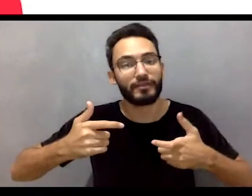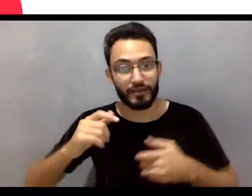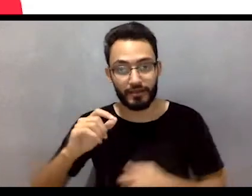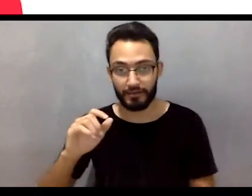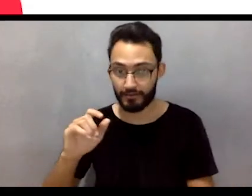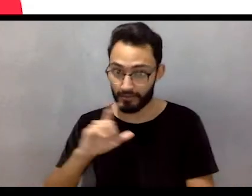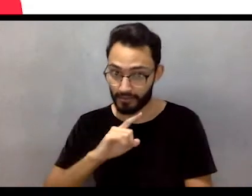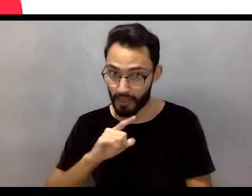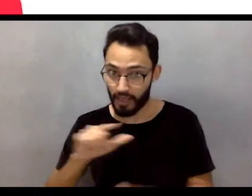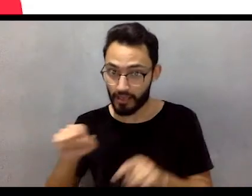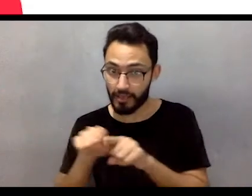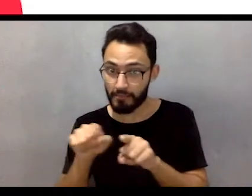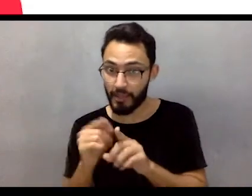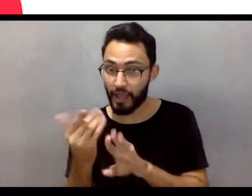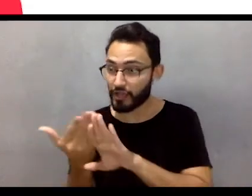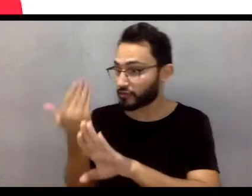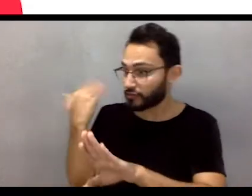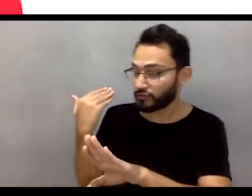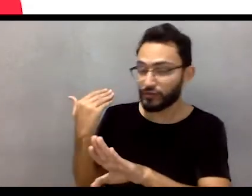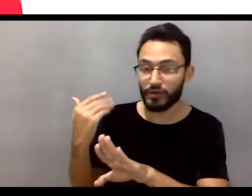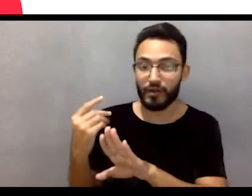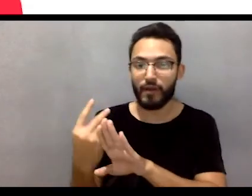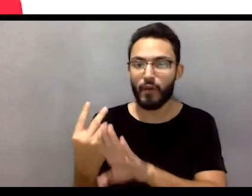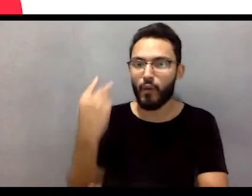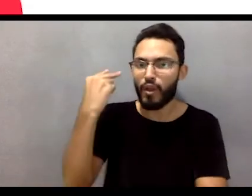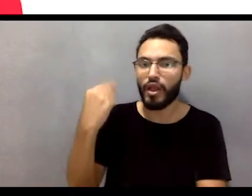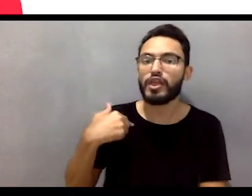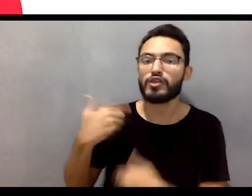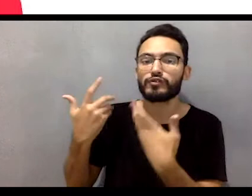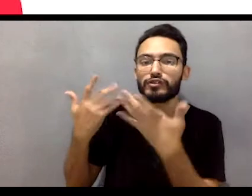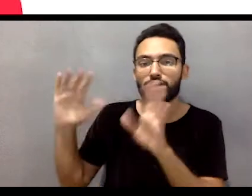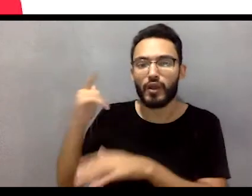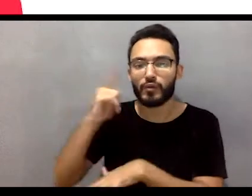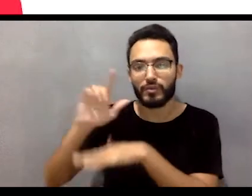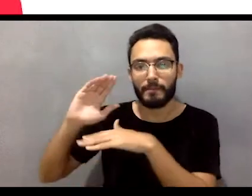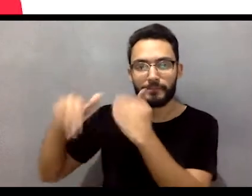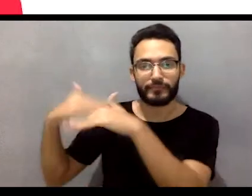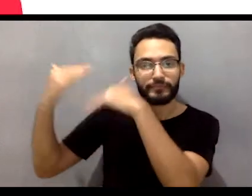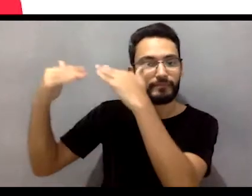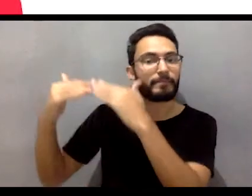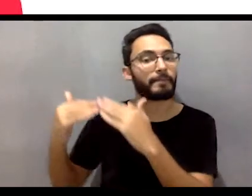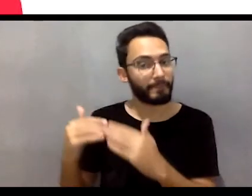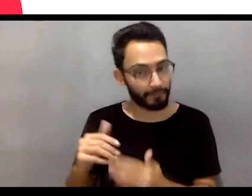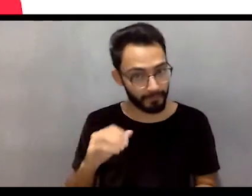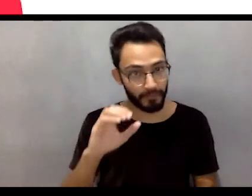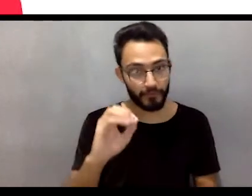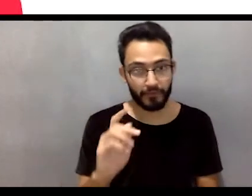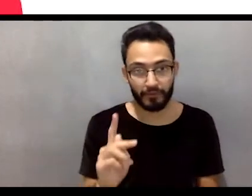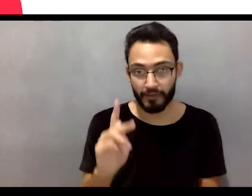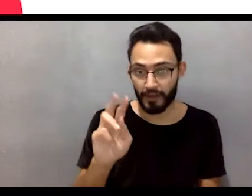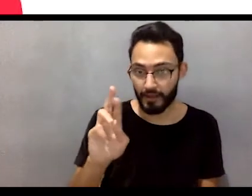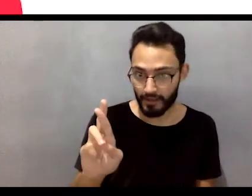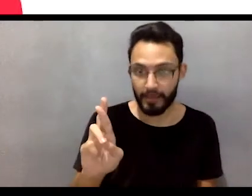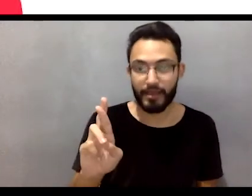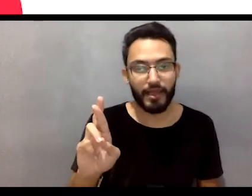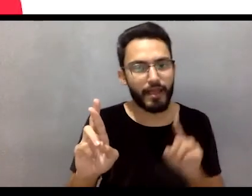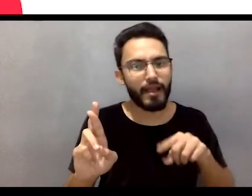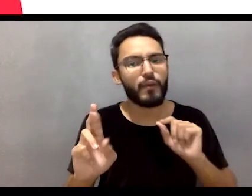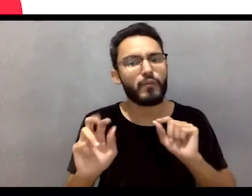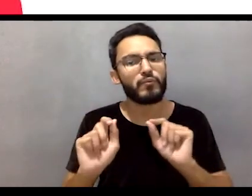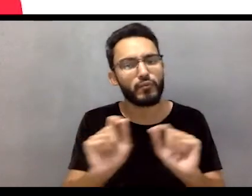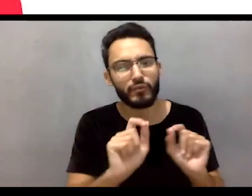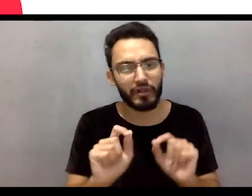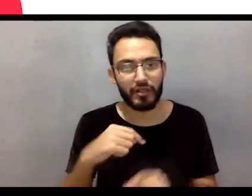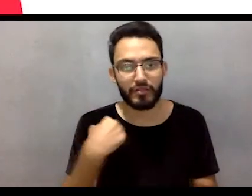que eu já atingi, o que eu fiz. Então, o OKR, ele acaba sendo aquilo que a